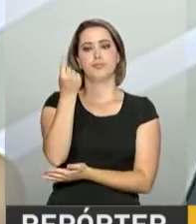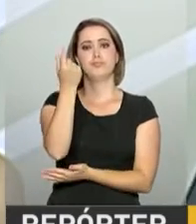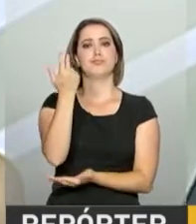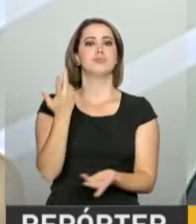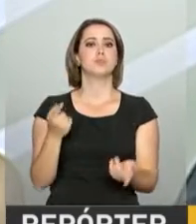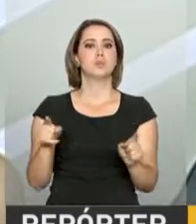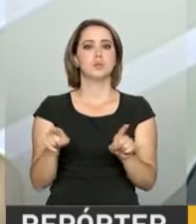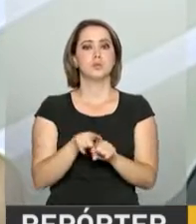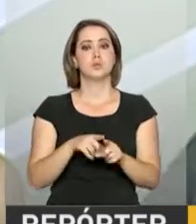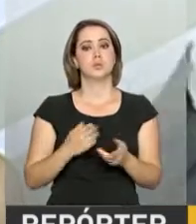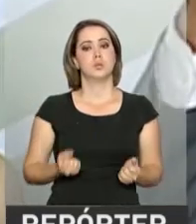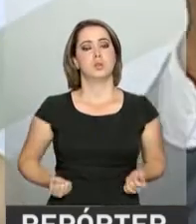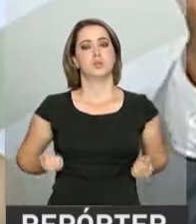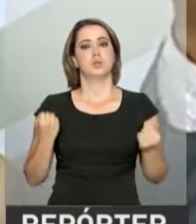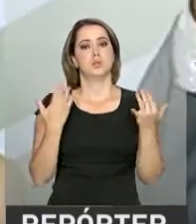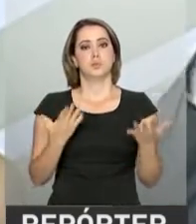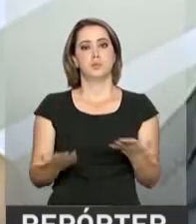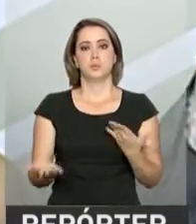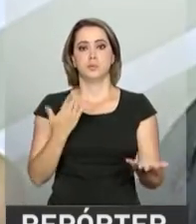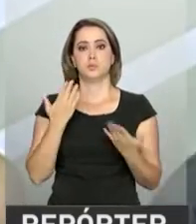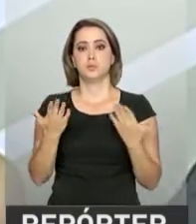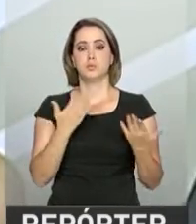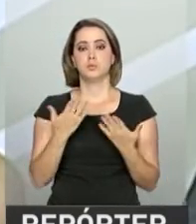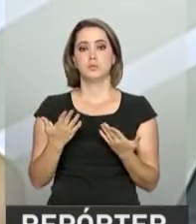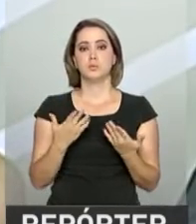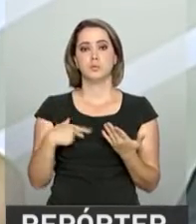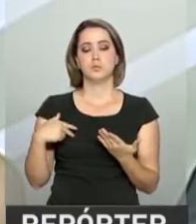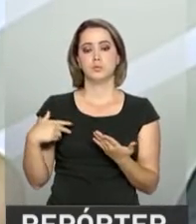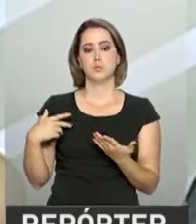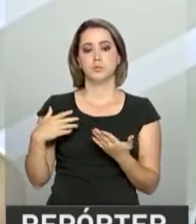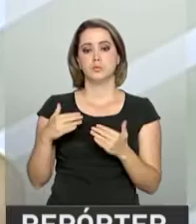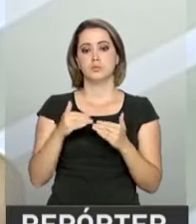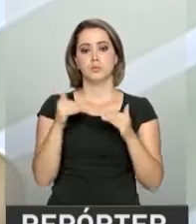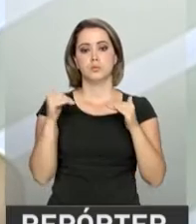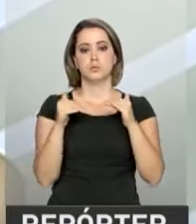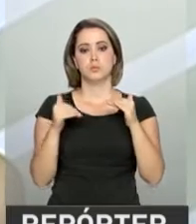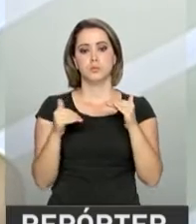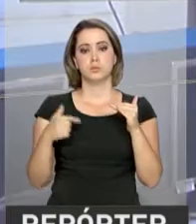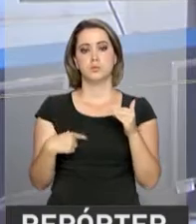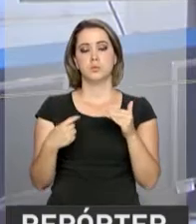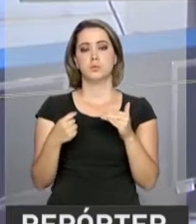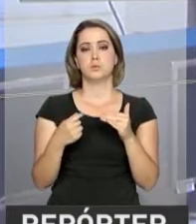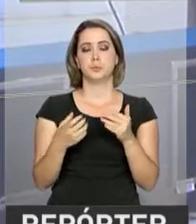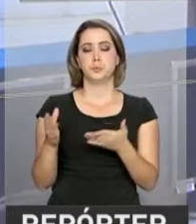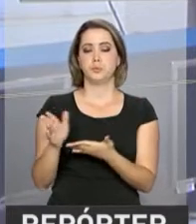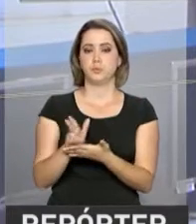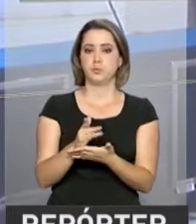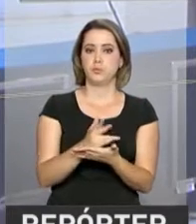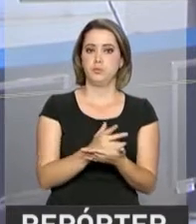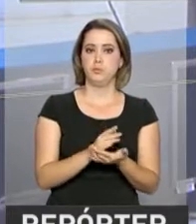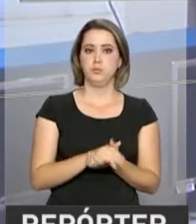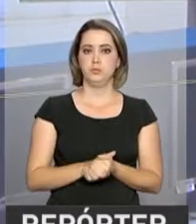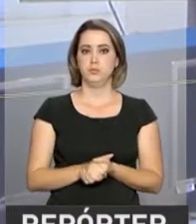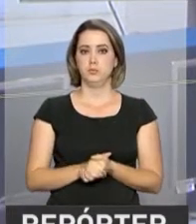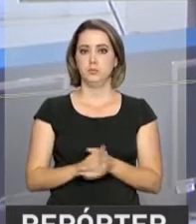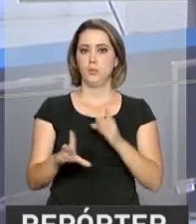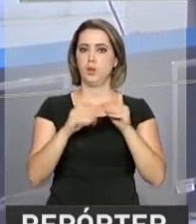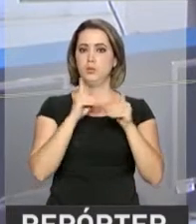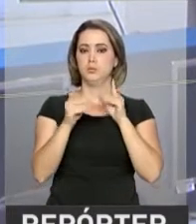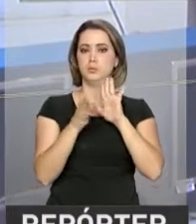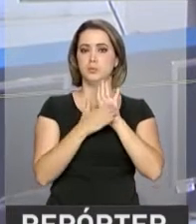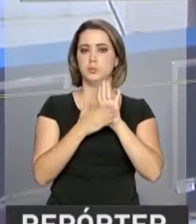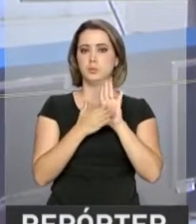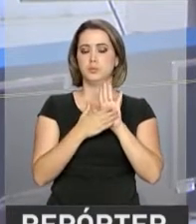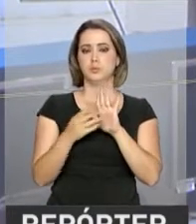aumento da despesa na proporção maior do que a dela desaceleração da receita e o debate sobre a proposta